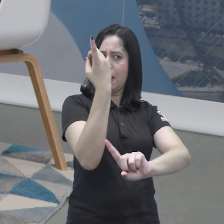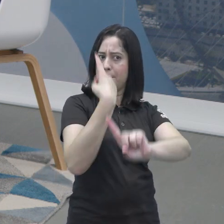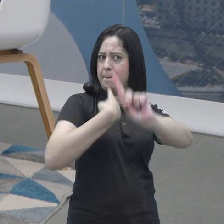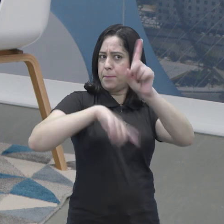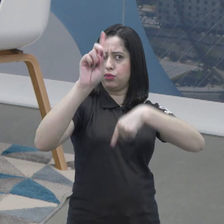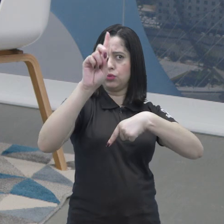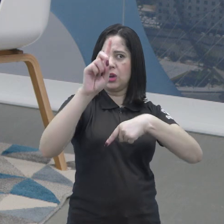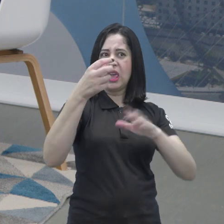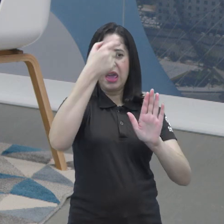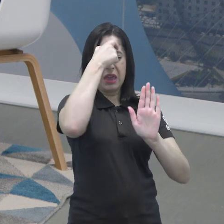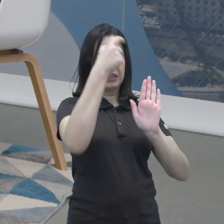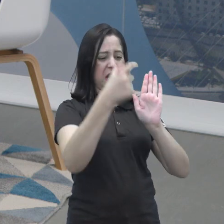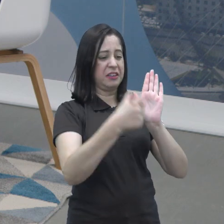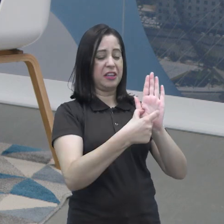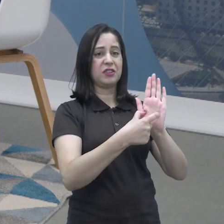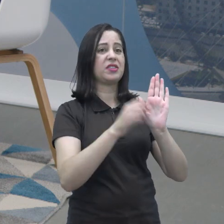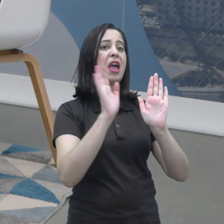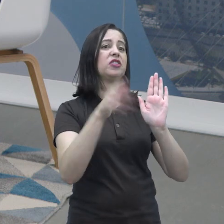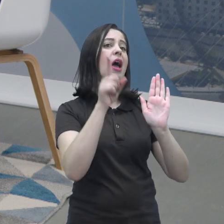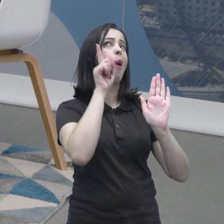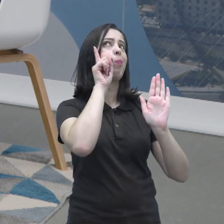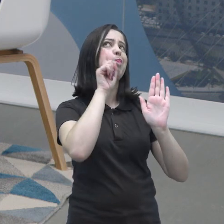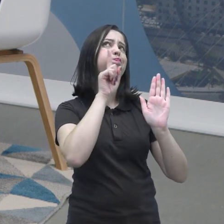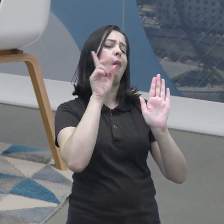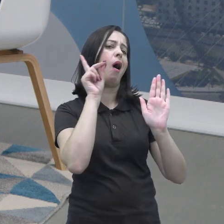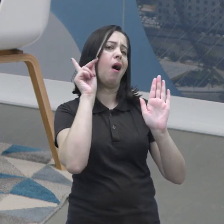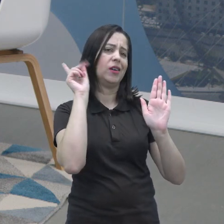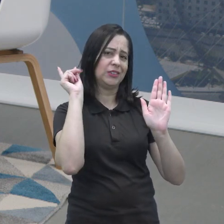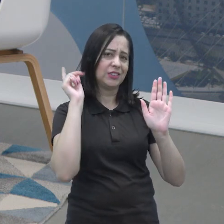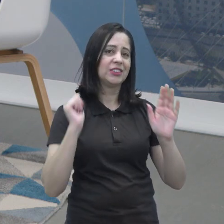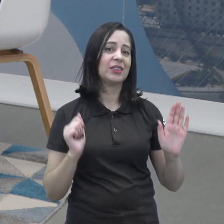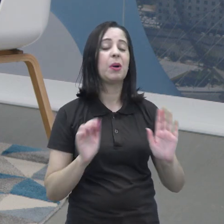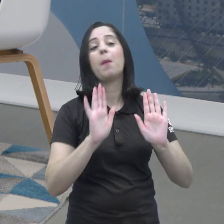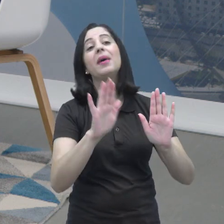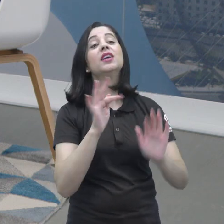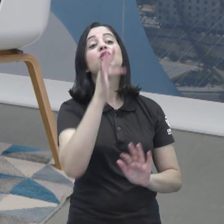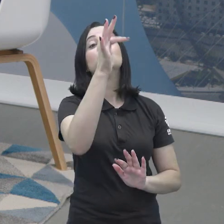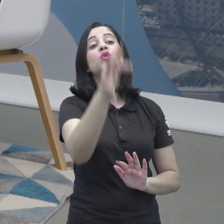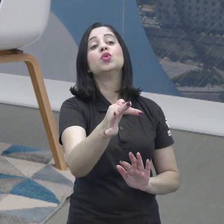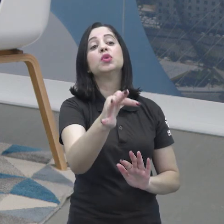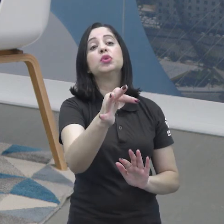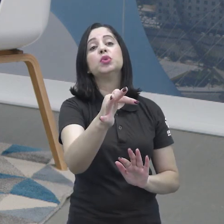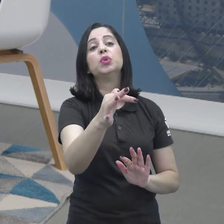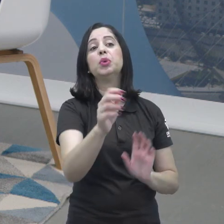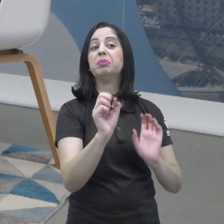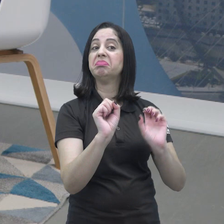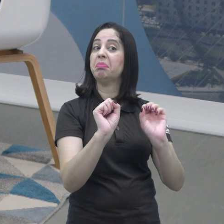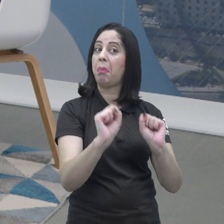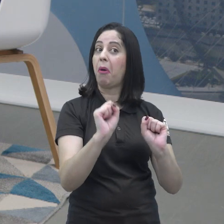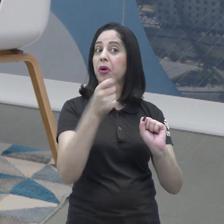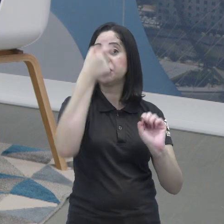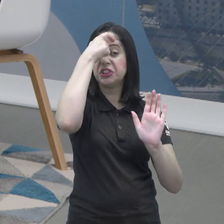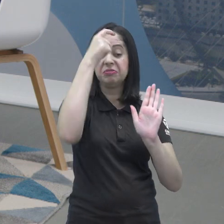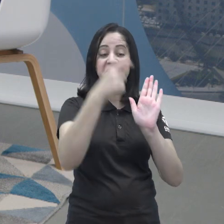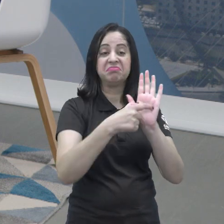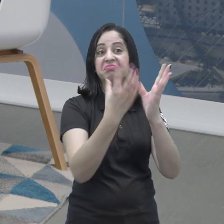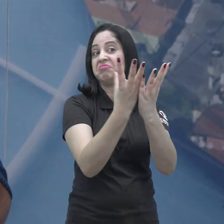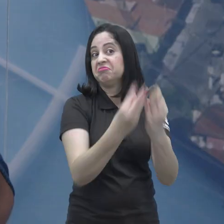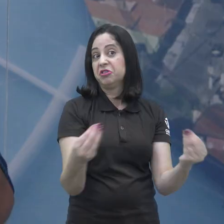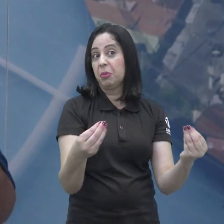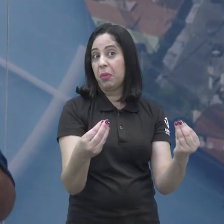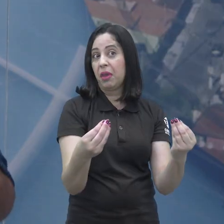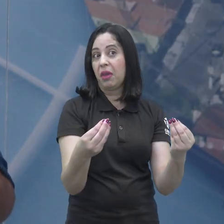artificial já seja uma coisa corriqueira, uma coisa comum. Hoje é novidade, mas amanhã pode ser que já seja uma coisa comum. Então,